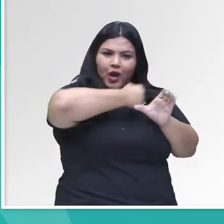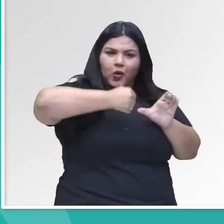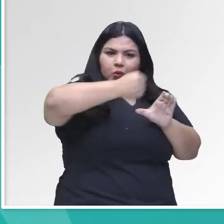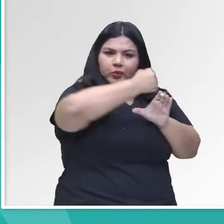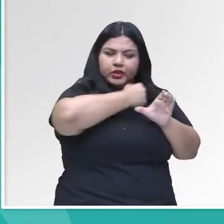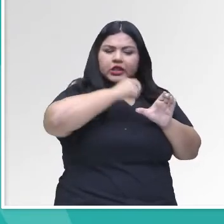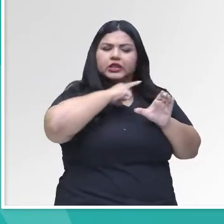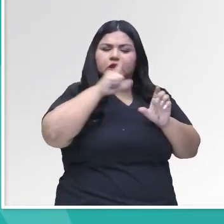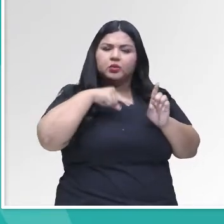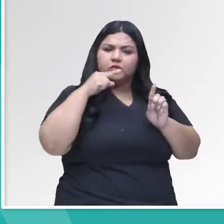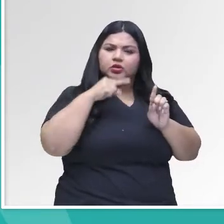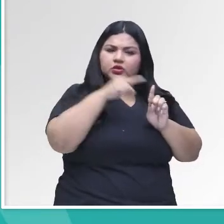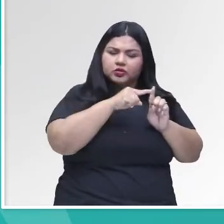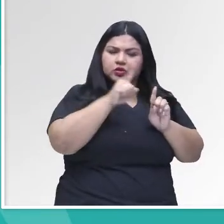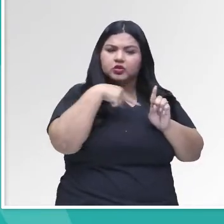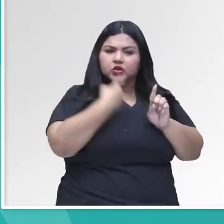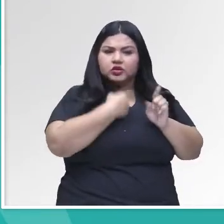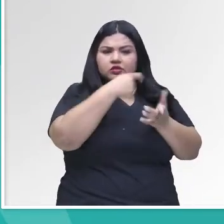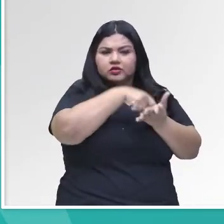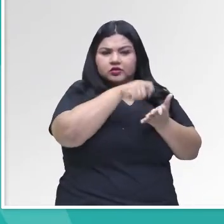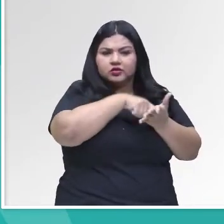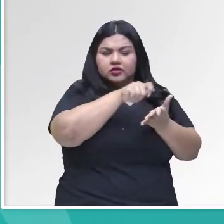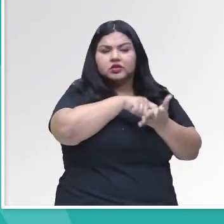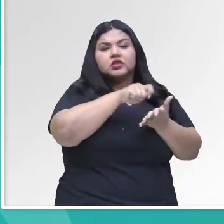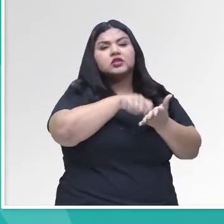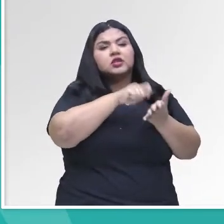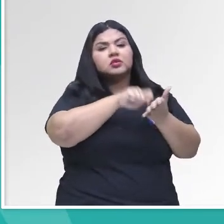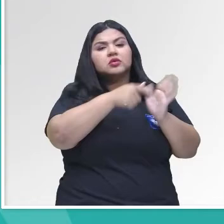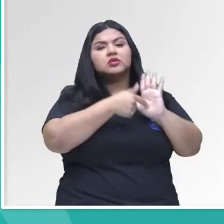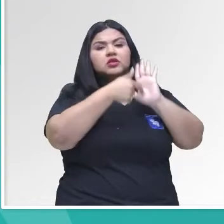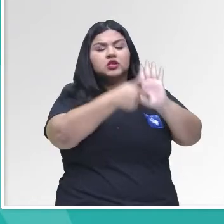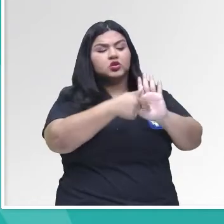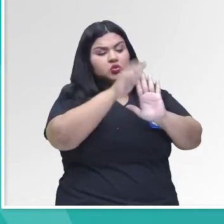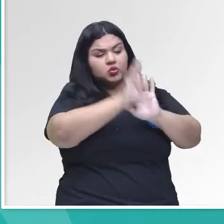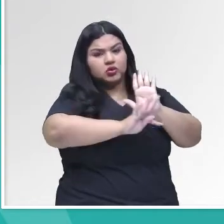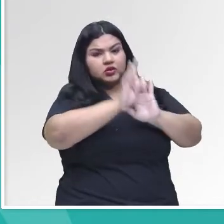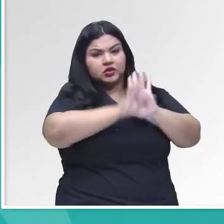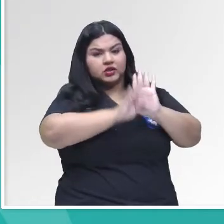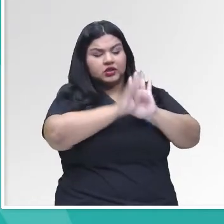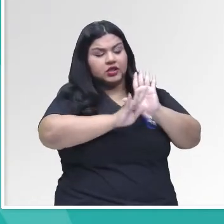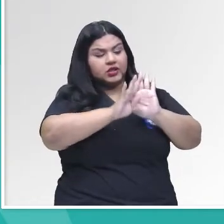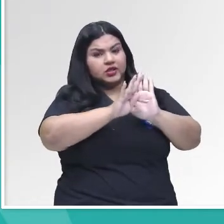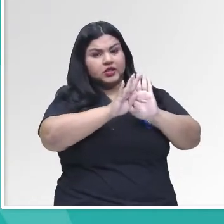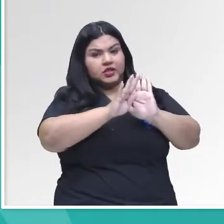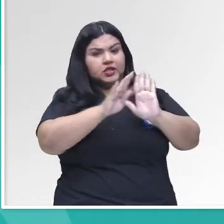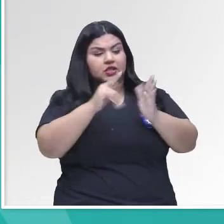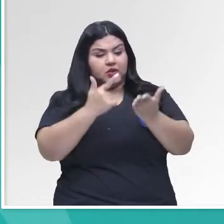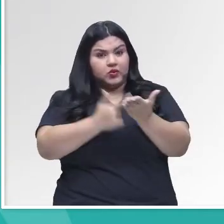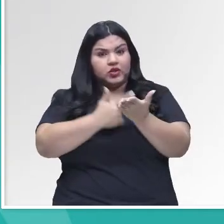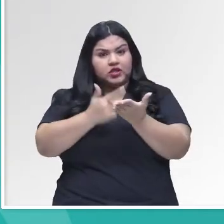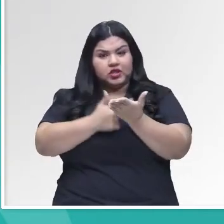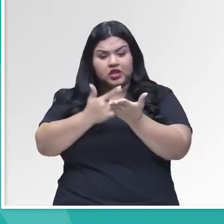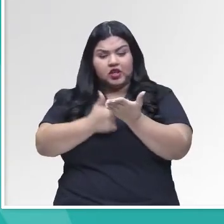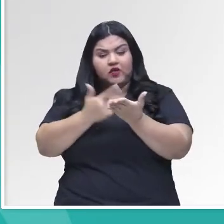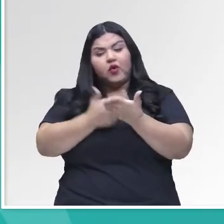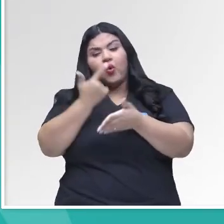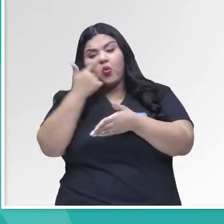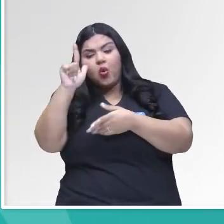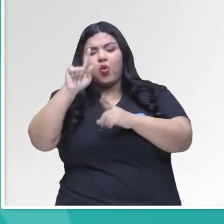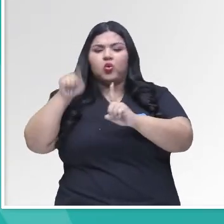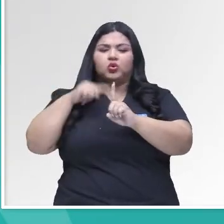um objetivo quando nós a escrevemos. Quando nós apresentamos um texto que apresenta um livro, nós temos um outro